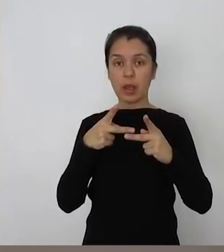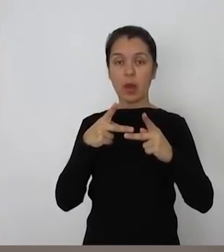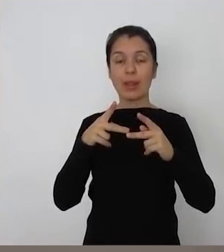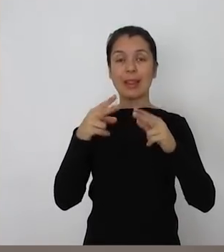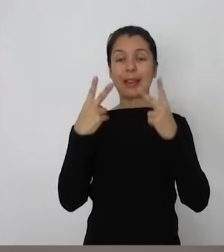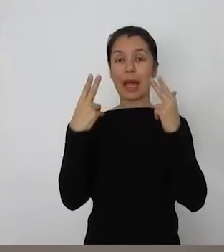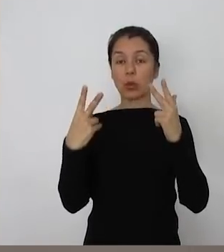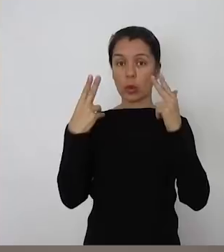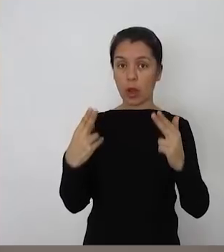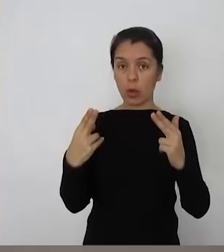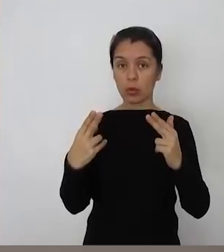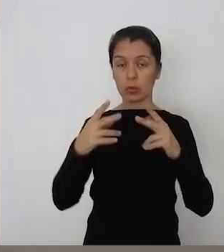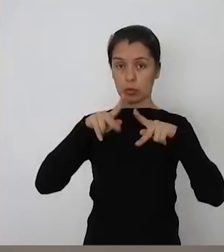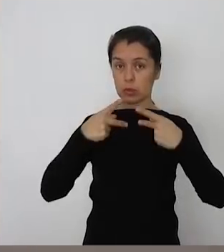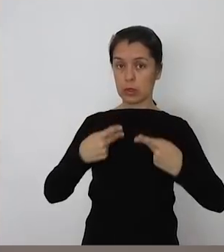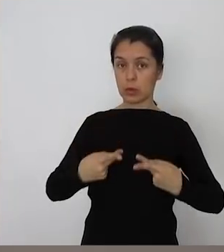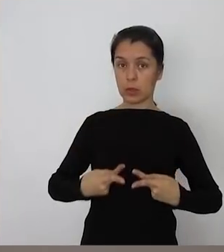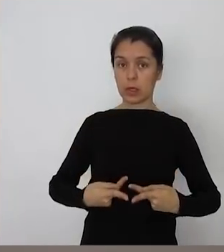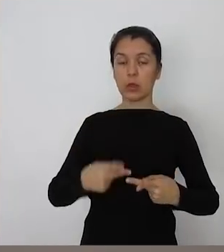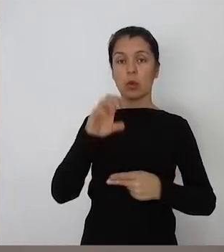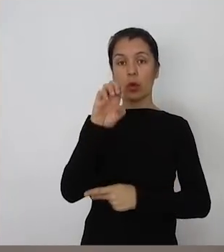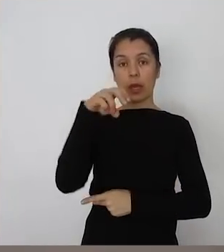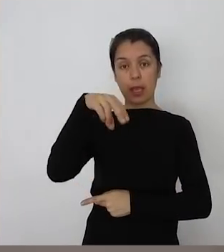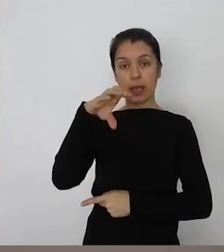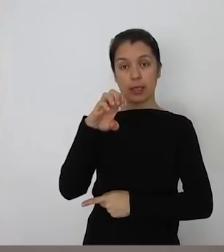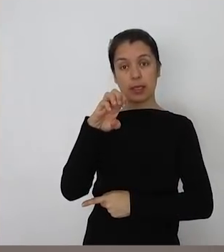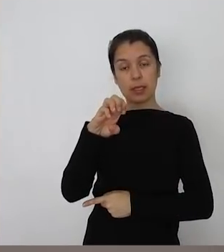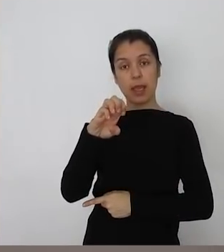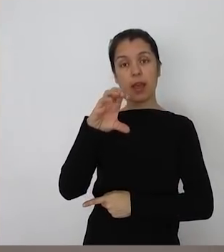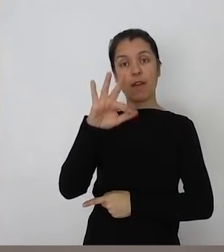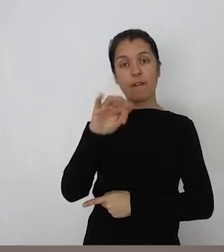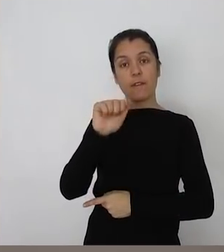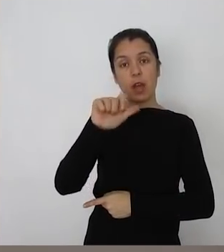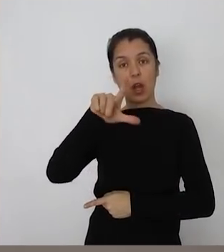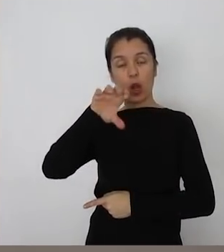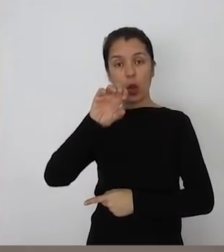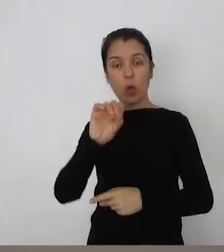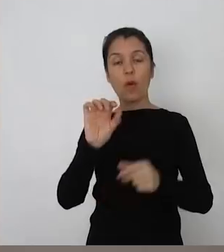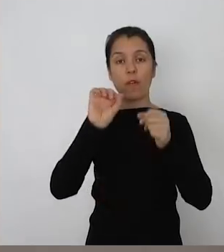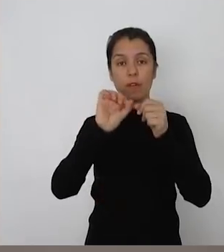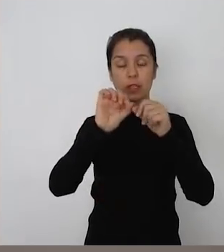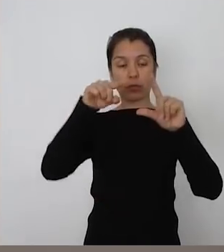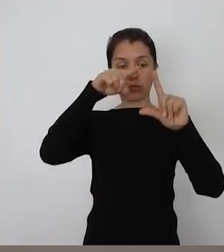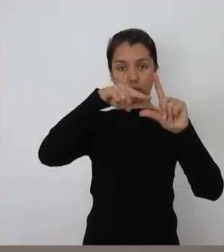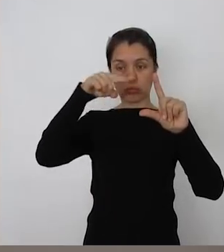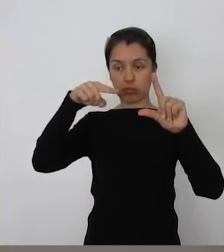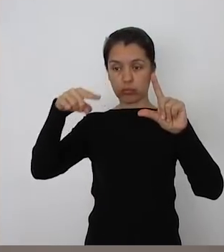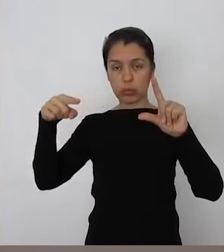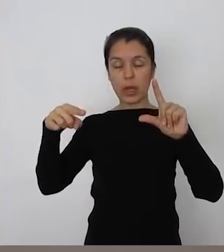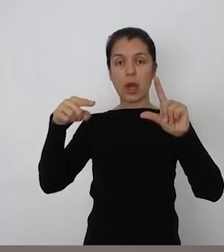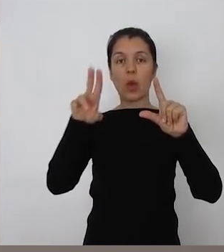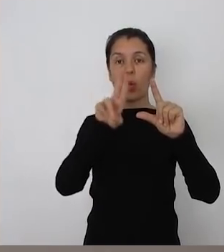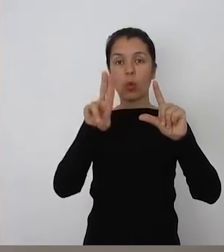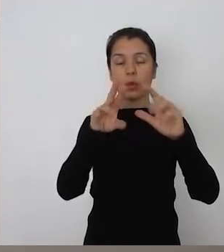que destrói vai ser bloqueada com esse remédio, que é um imal, inibidor de monoaminoxidase, ele vem aqui e chega